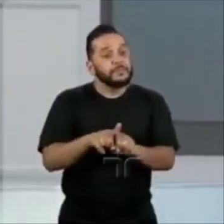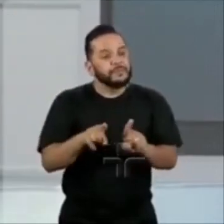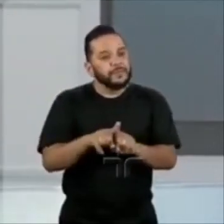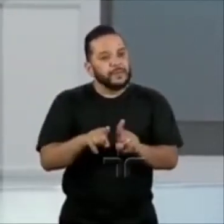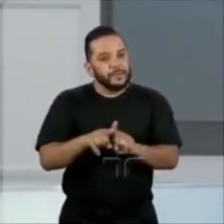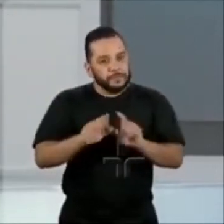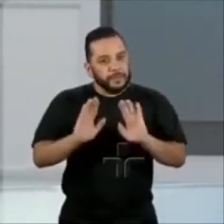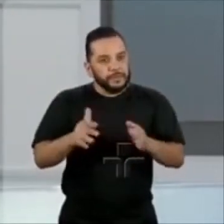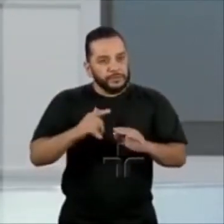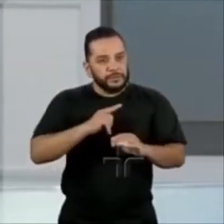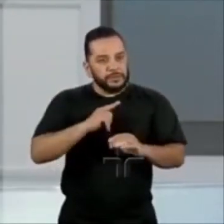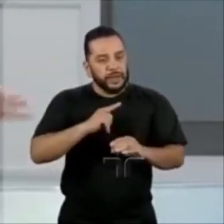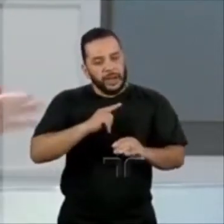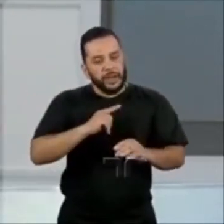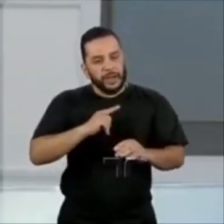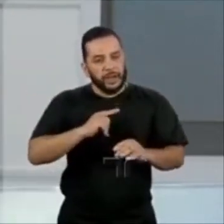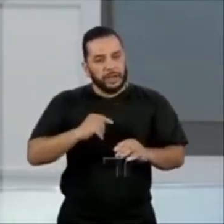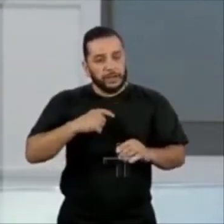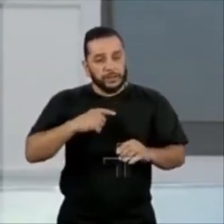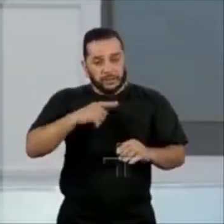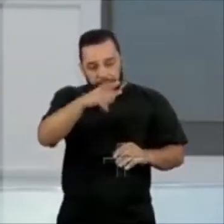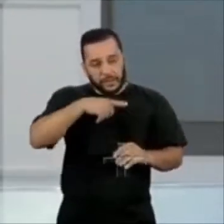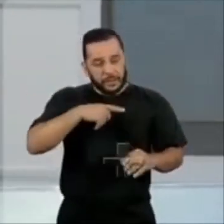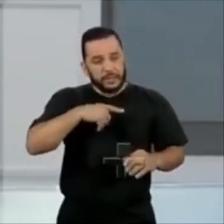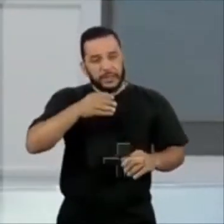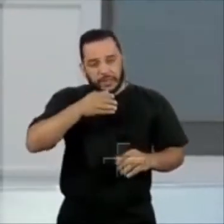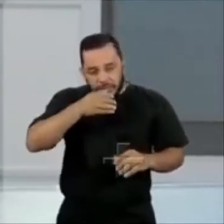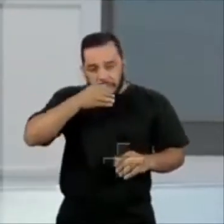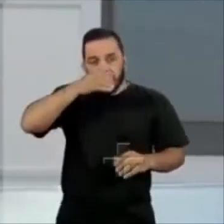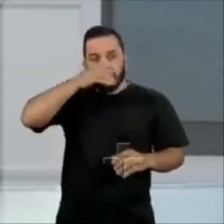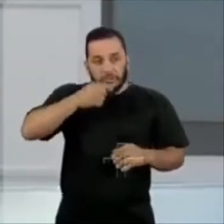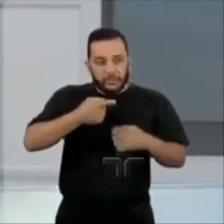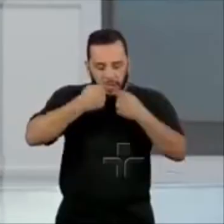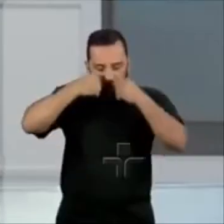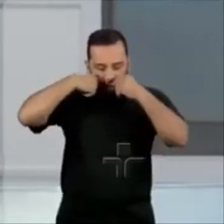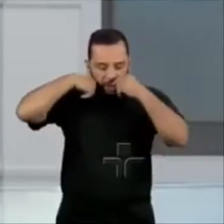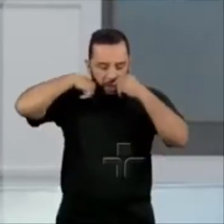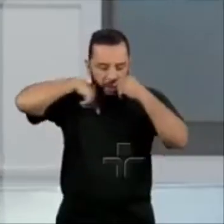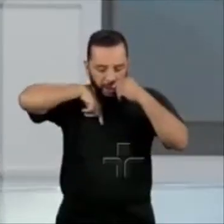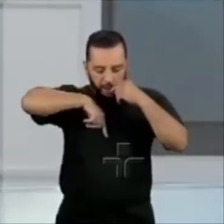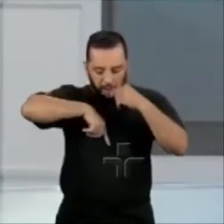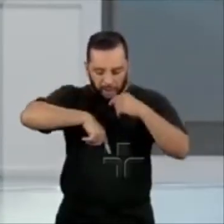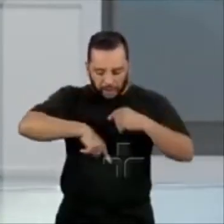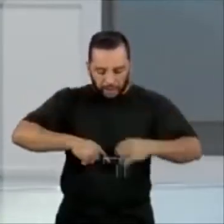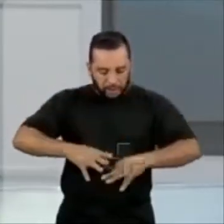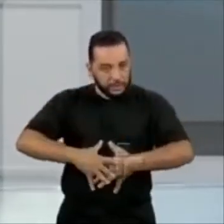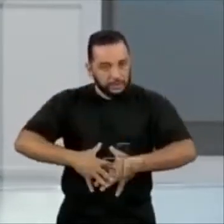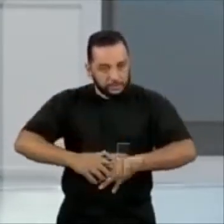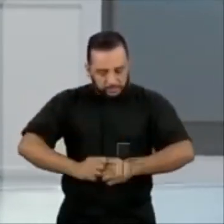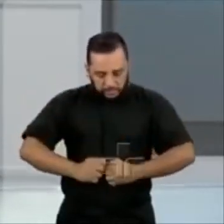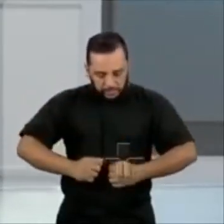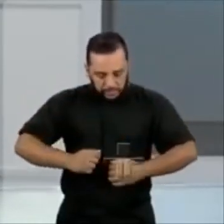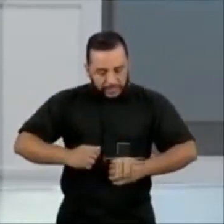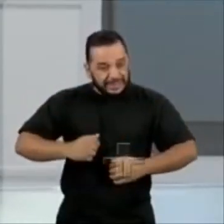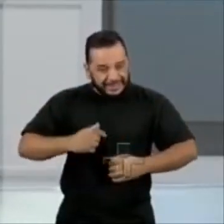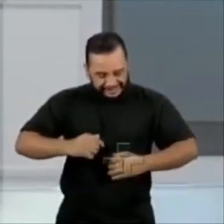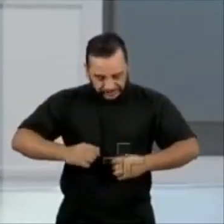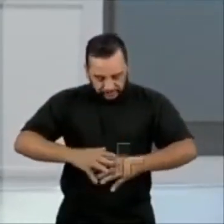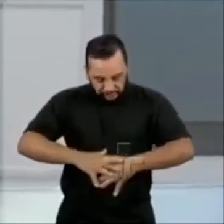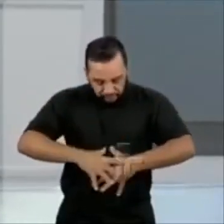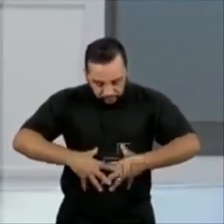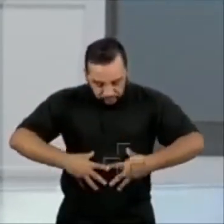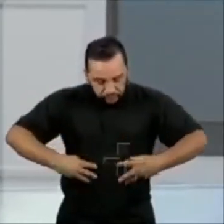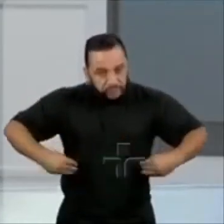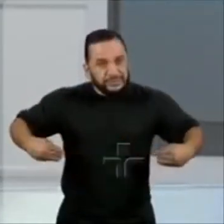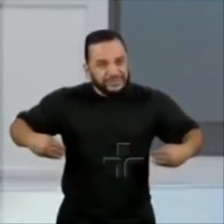resistência dele pelo suco gástrico ser absorvido e funcionar como antiinflamatório sistêmico se funcionar é